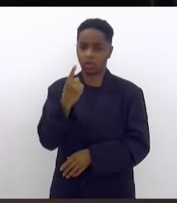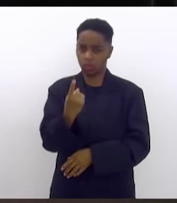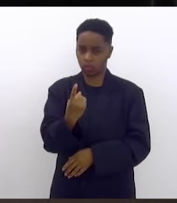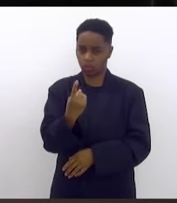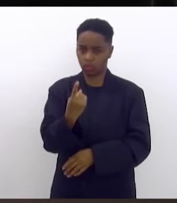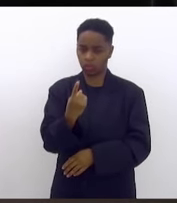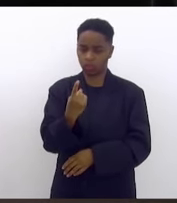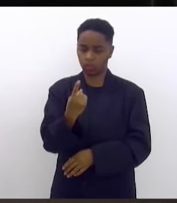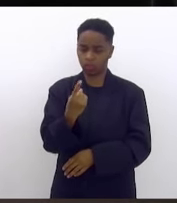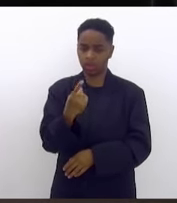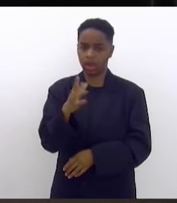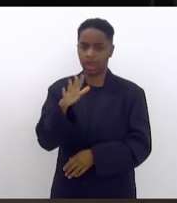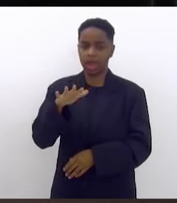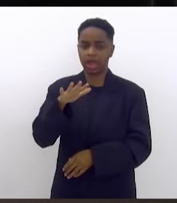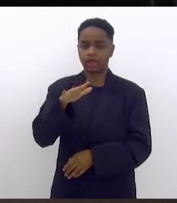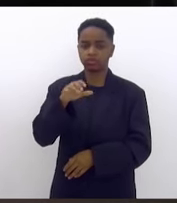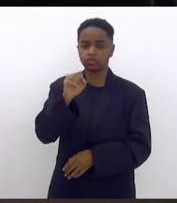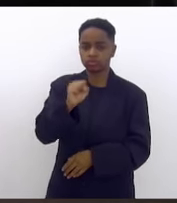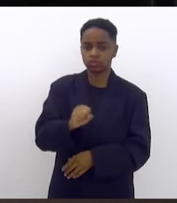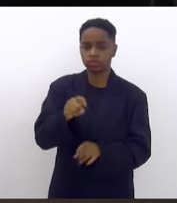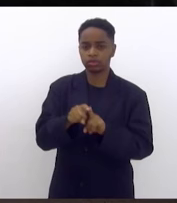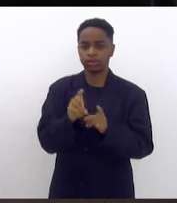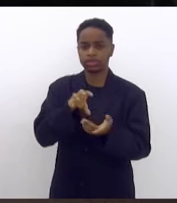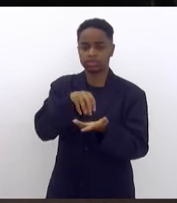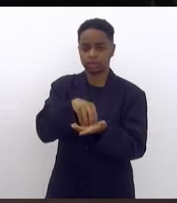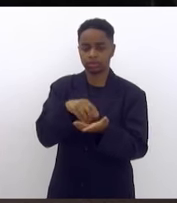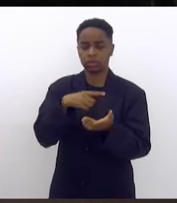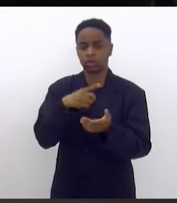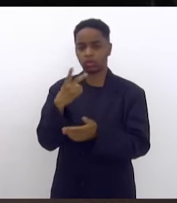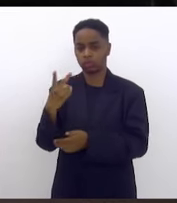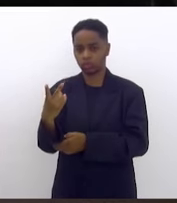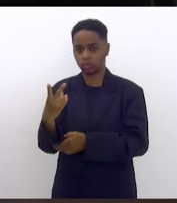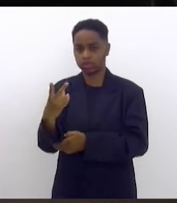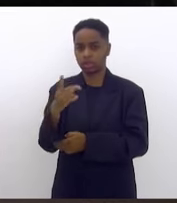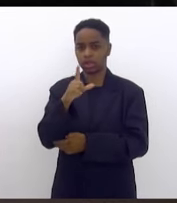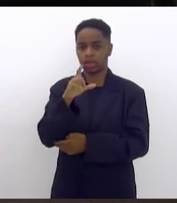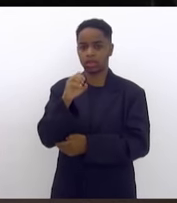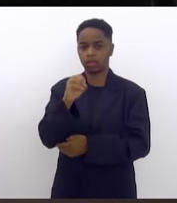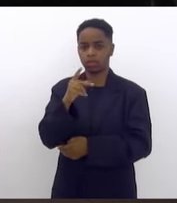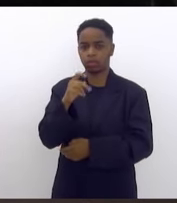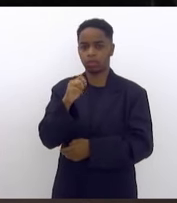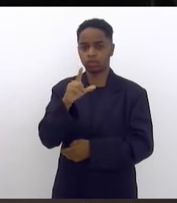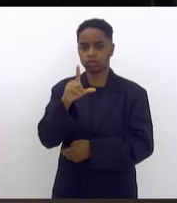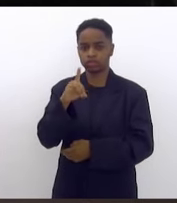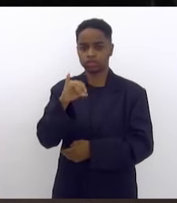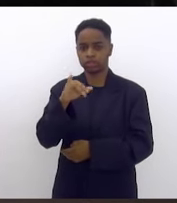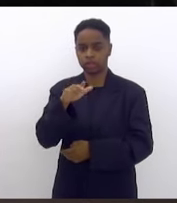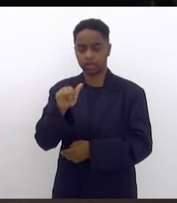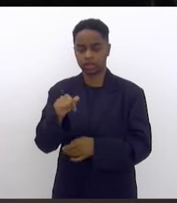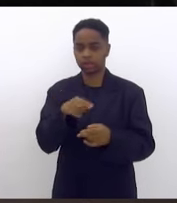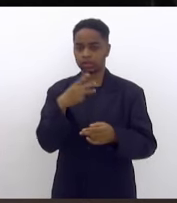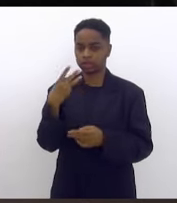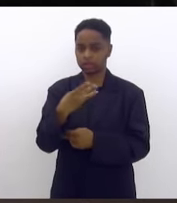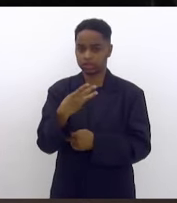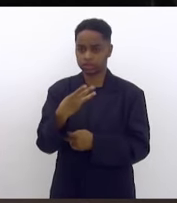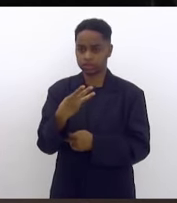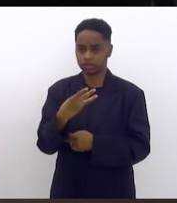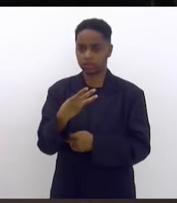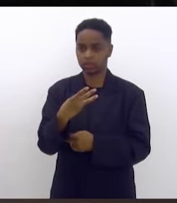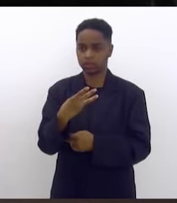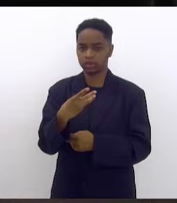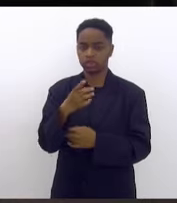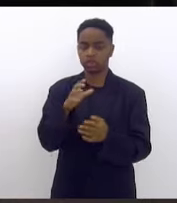era a Zona Sul e Centro, o bloco 2, que pegava uma parte da Leopoldina, o 3, que